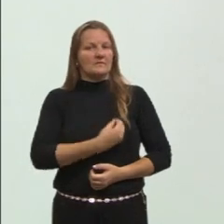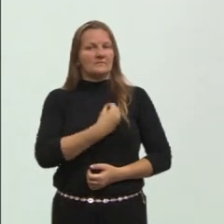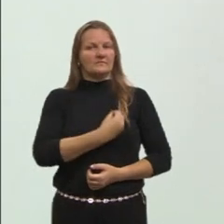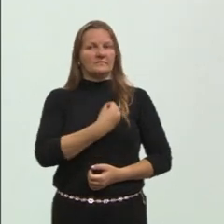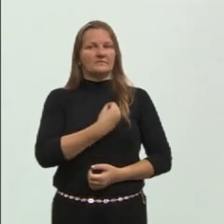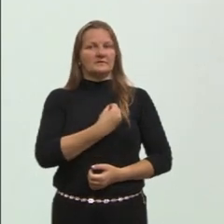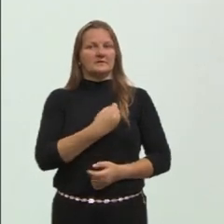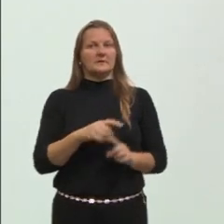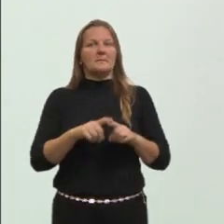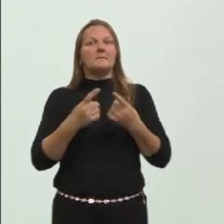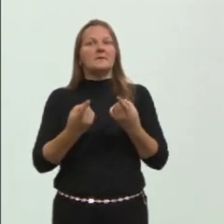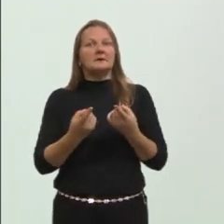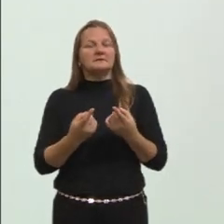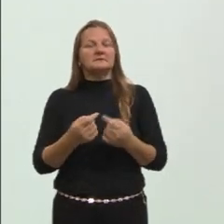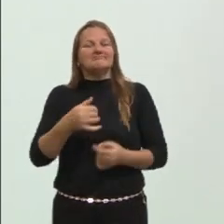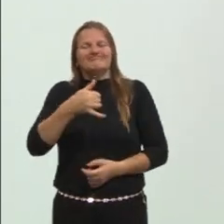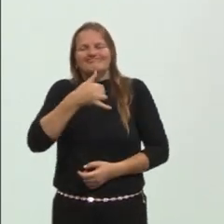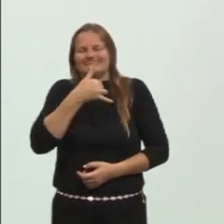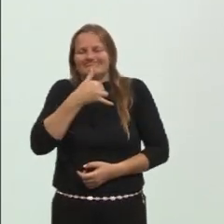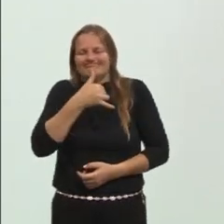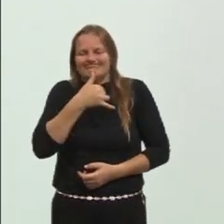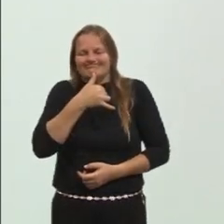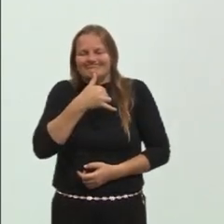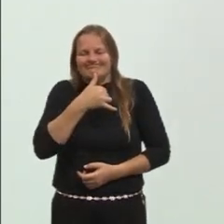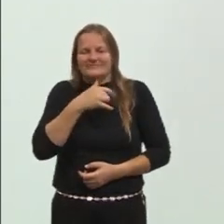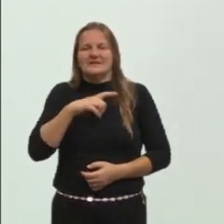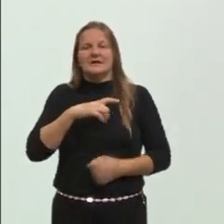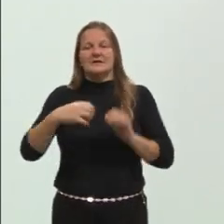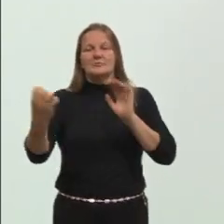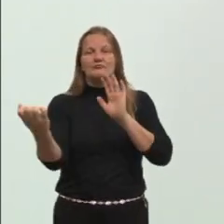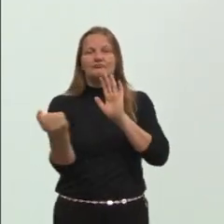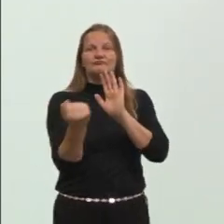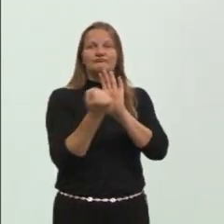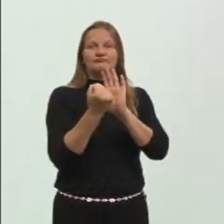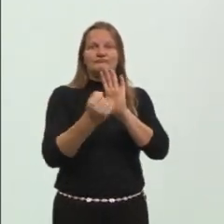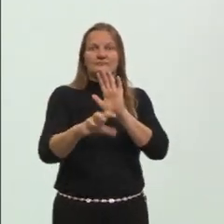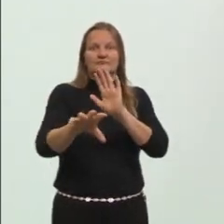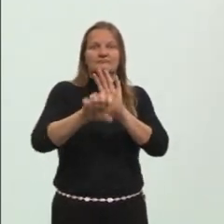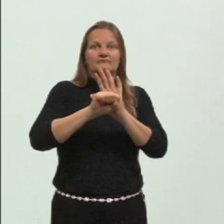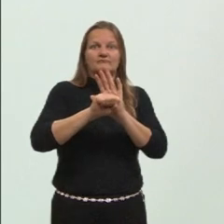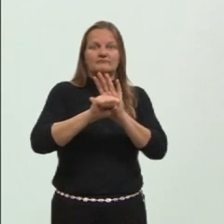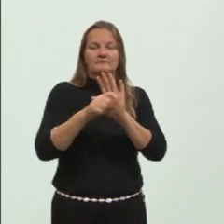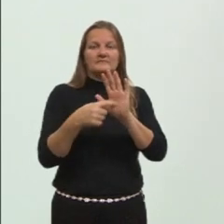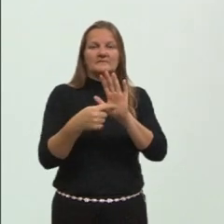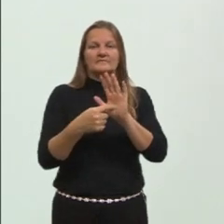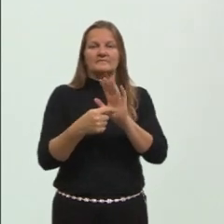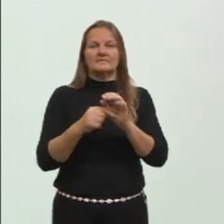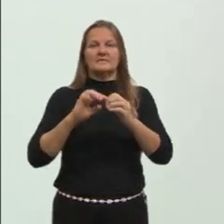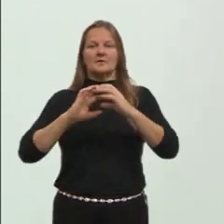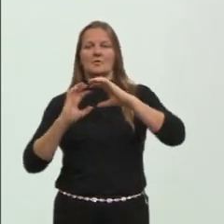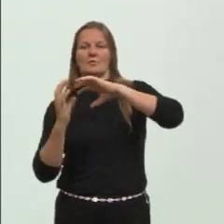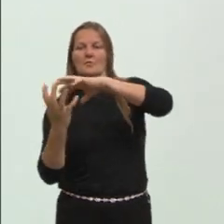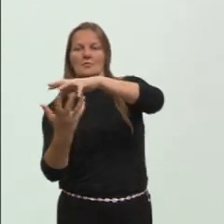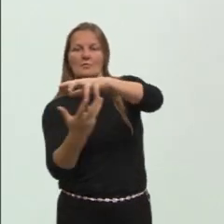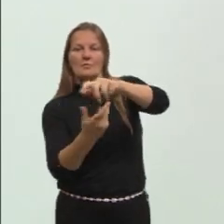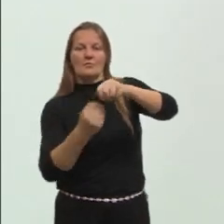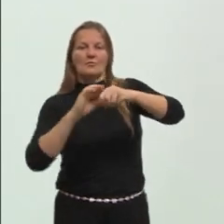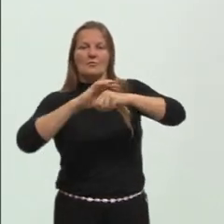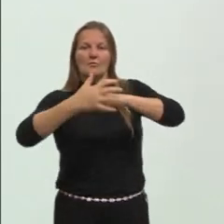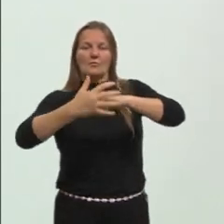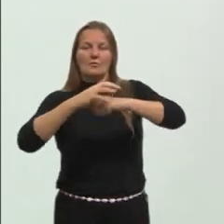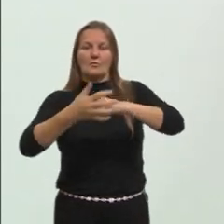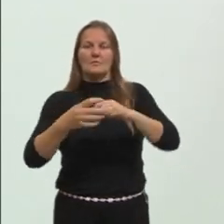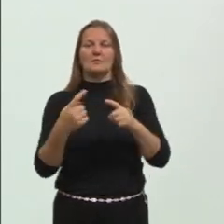humanos né mas infelizmente tem muito também impacto no meio ambiente não é ecossistema Então nós vamos ver